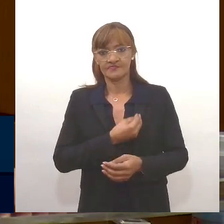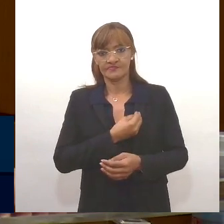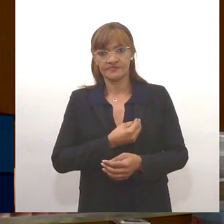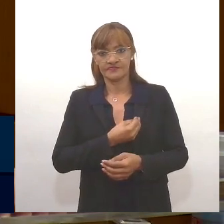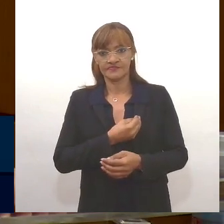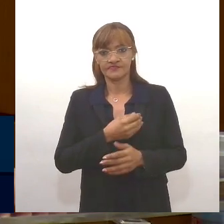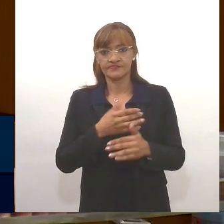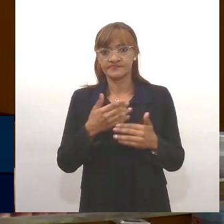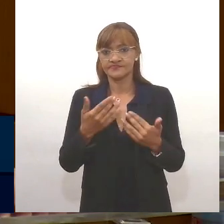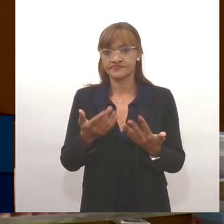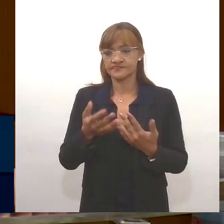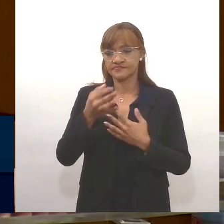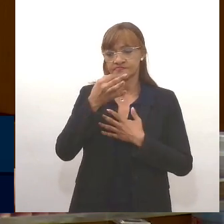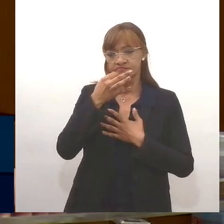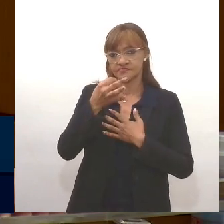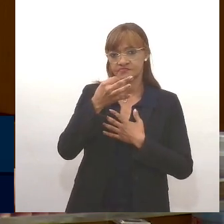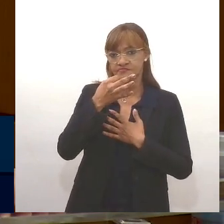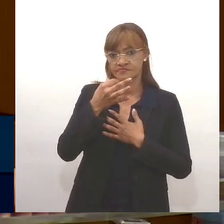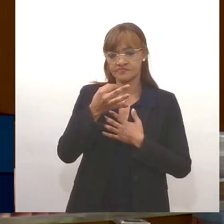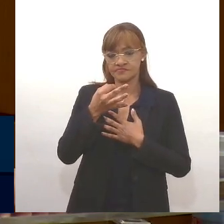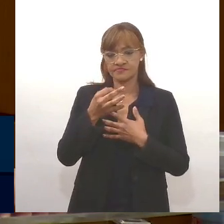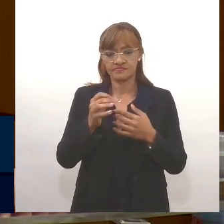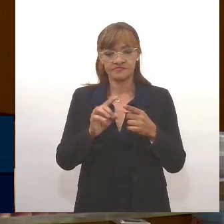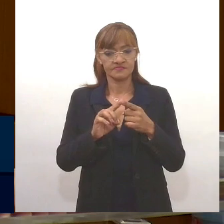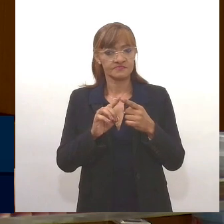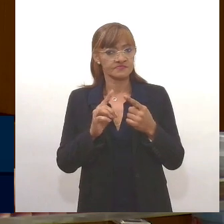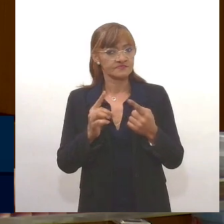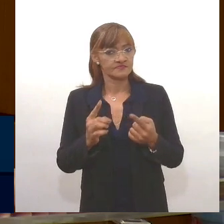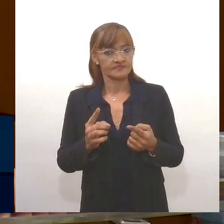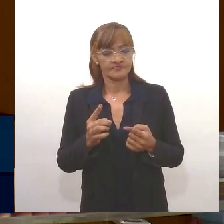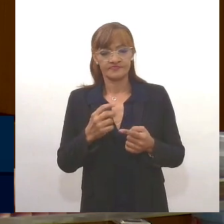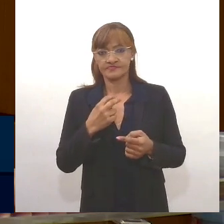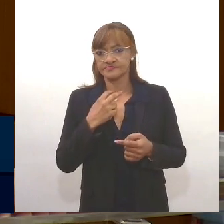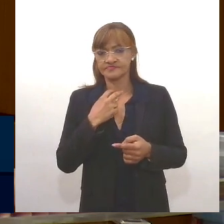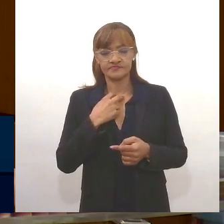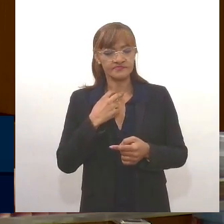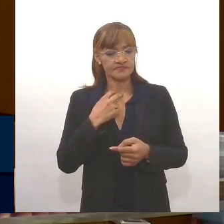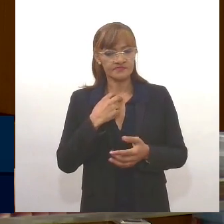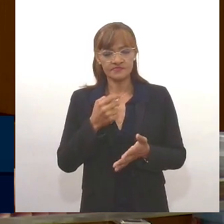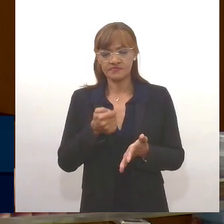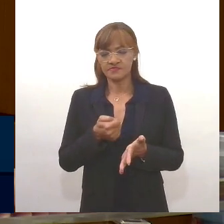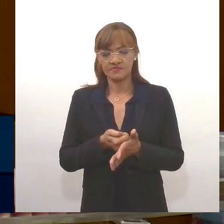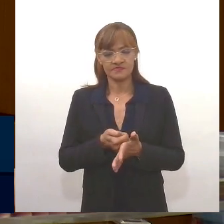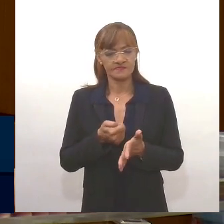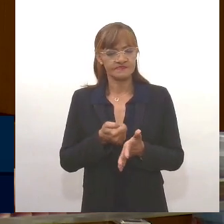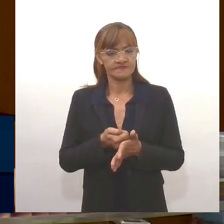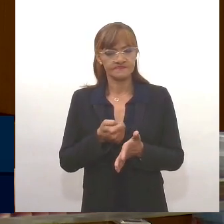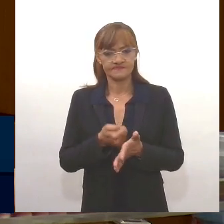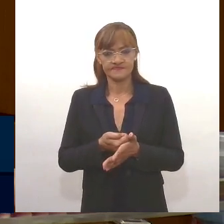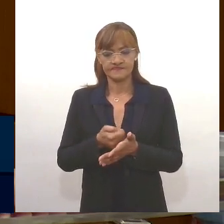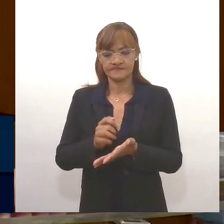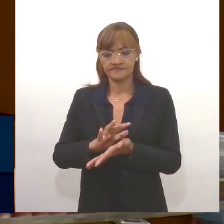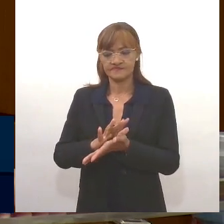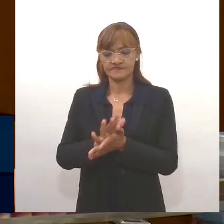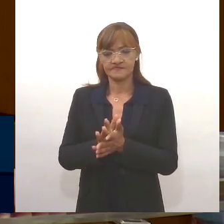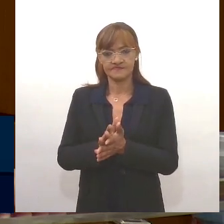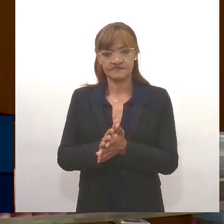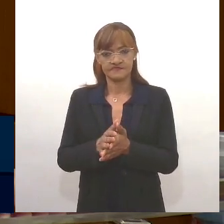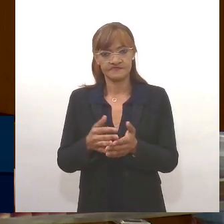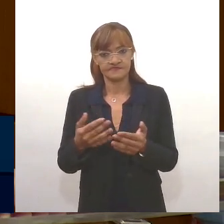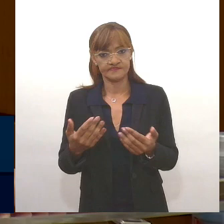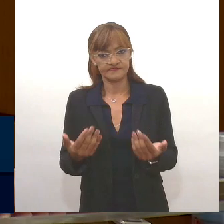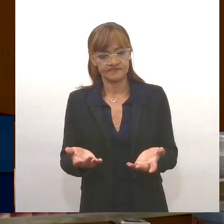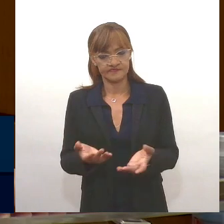pode ser cobrada e nem denegrida por isso então eu quero me